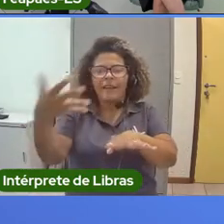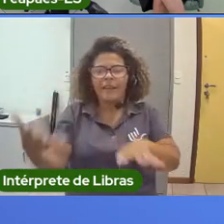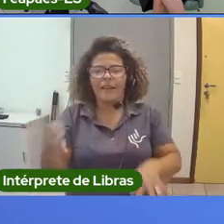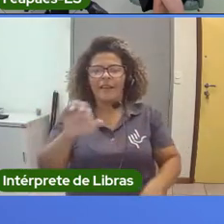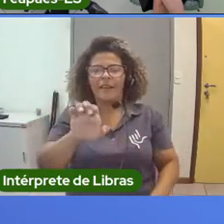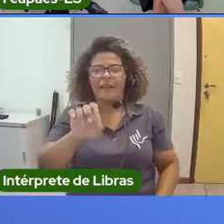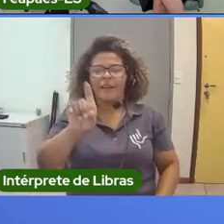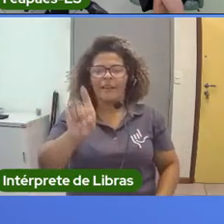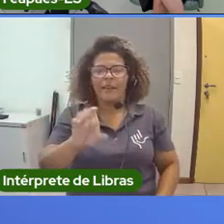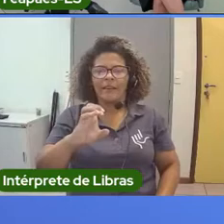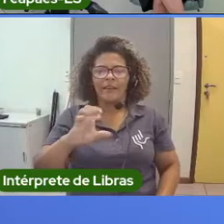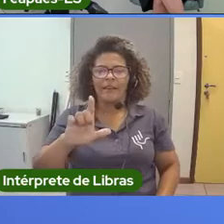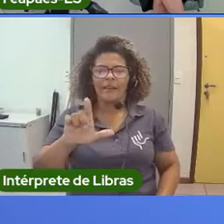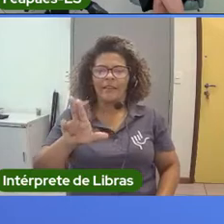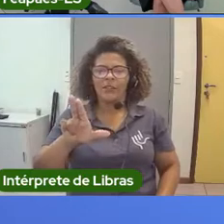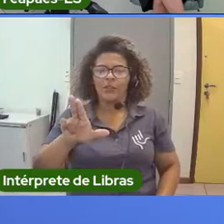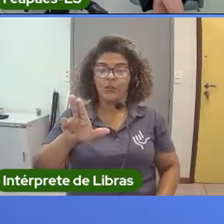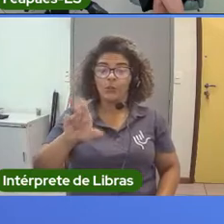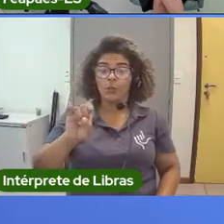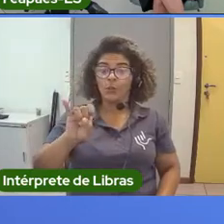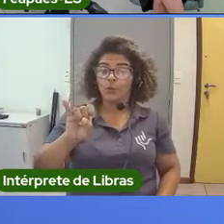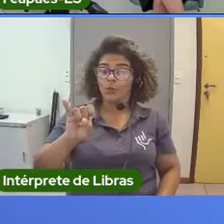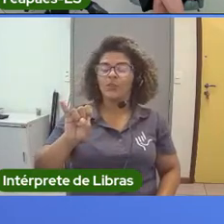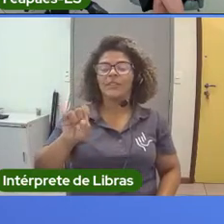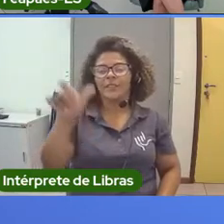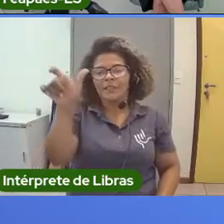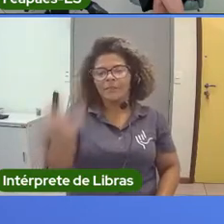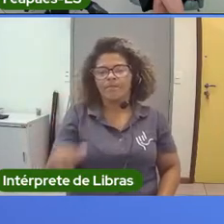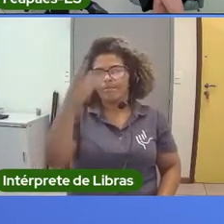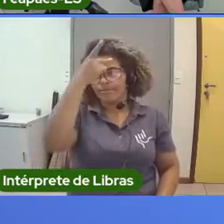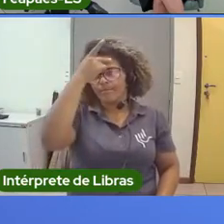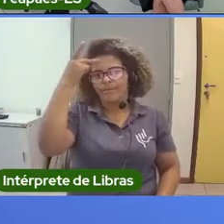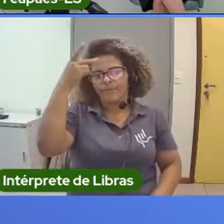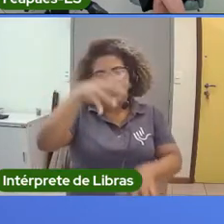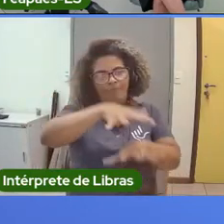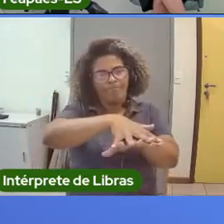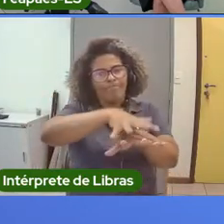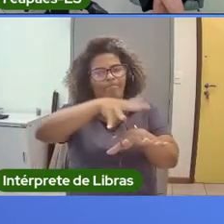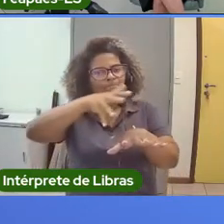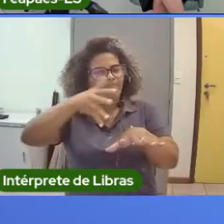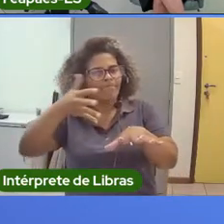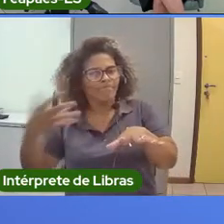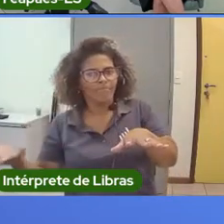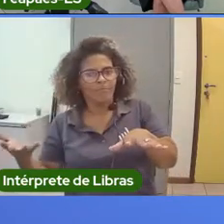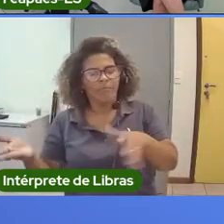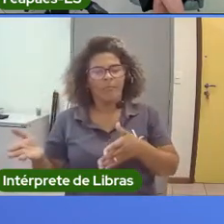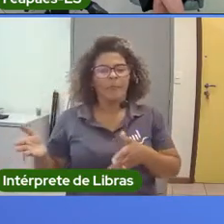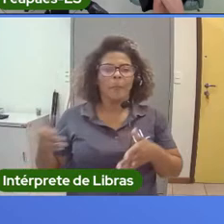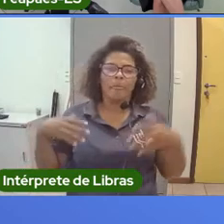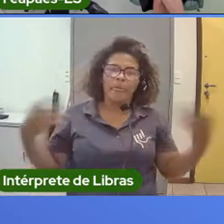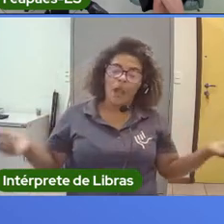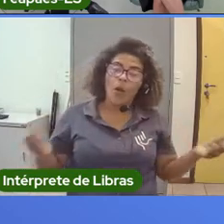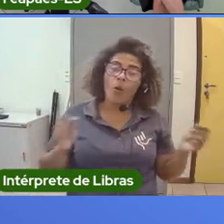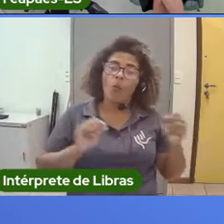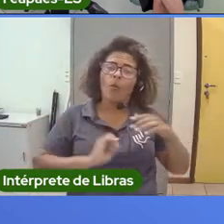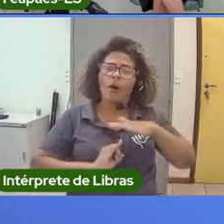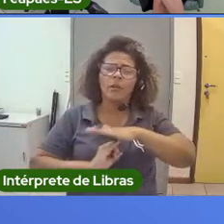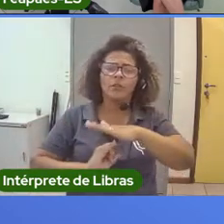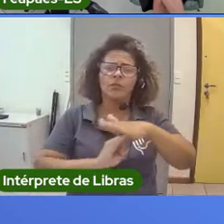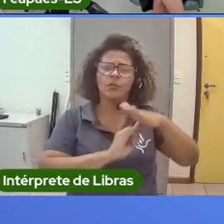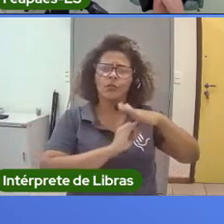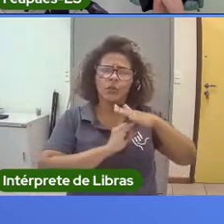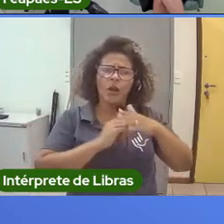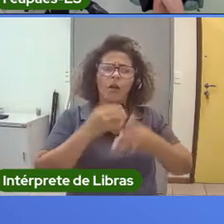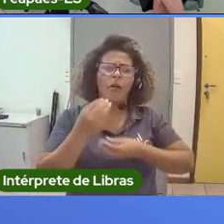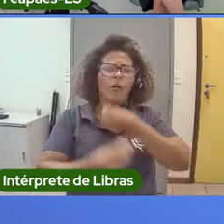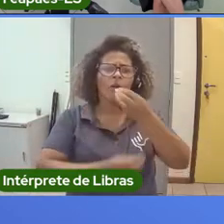mesmo tempo, todas as instituições que foram sendo criadas, né, para disciplinar, para preparar os corpos para essas fábricas aí. Então, a gente